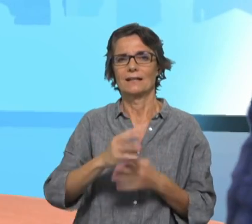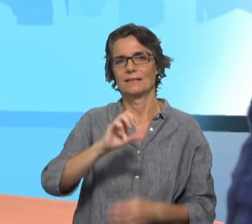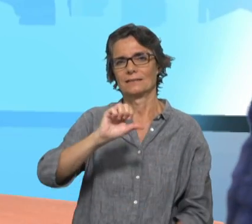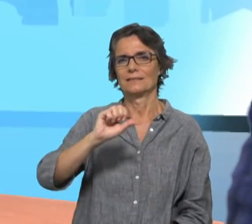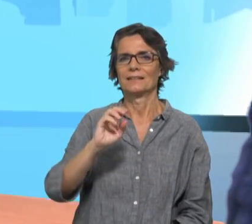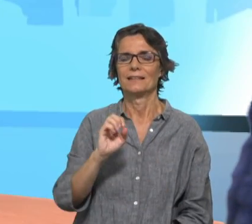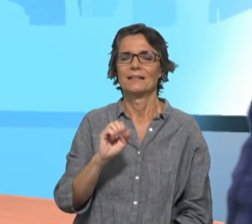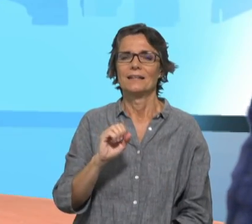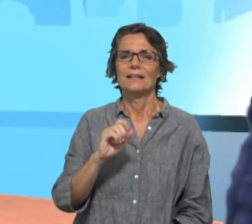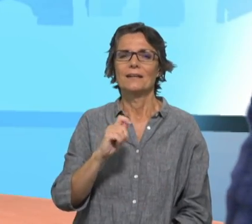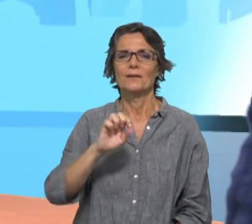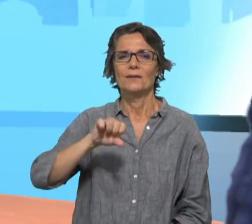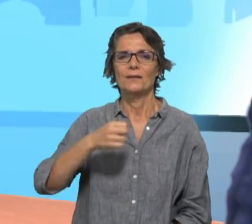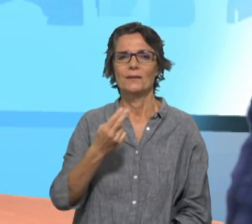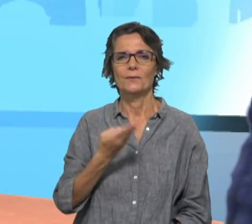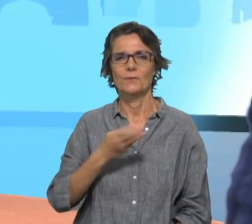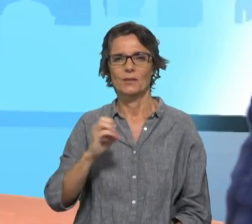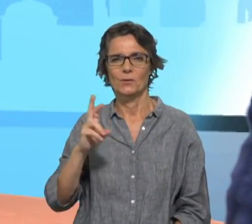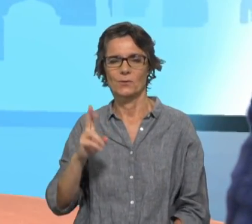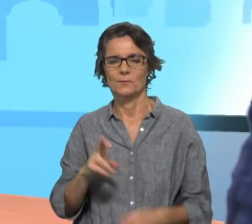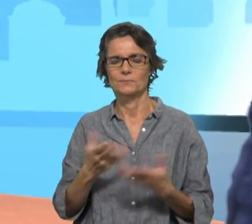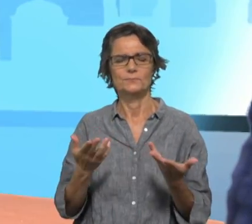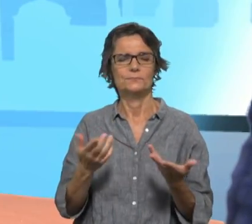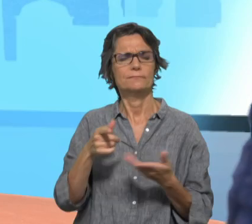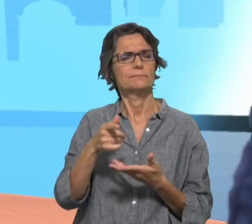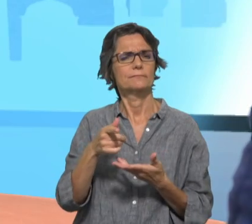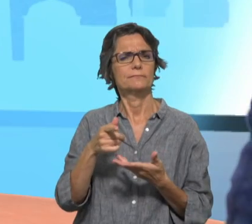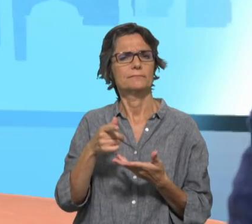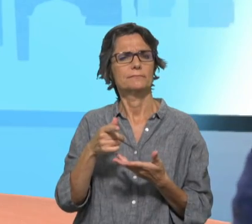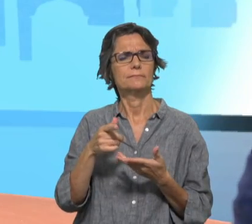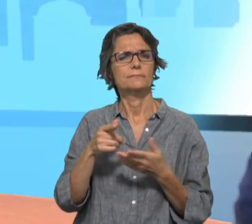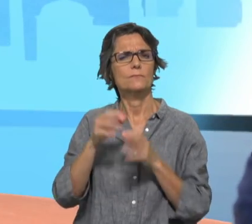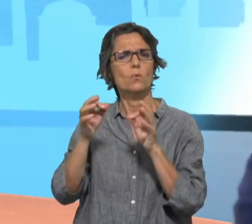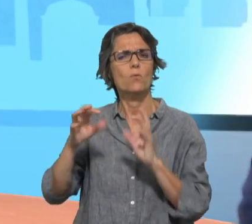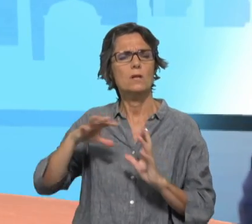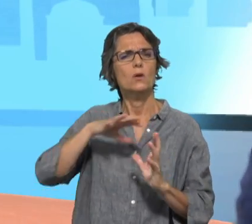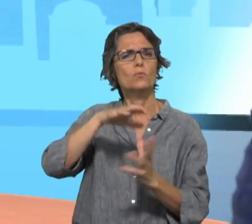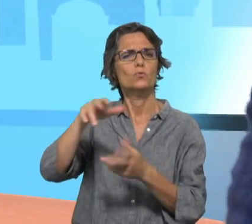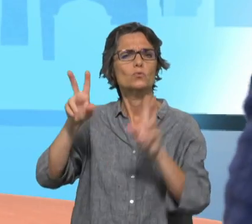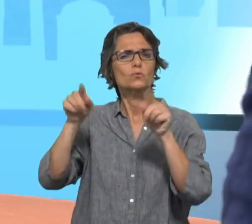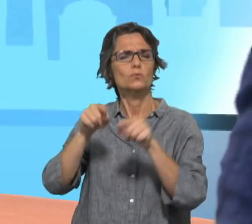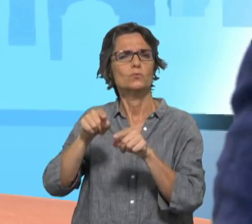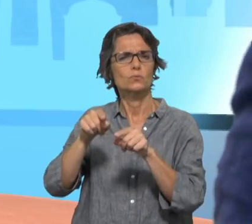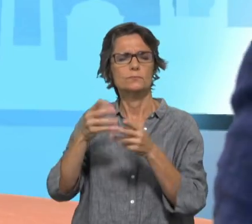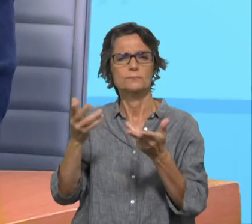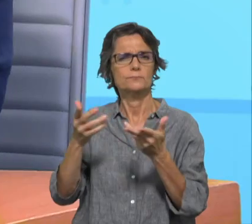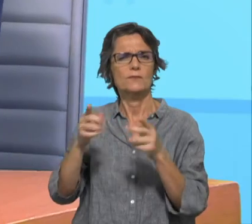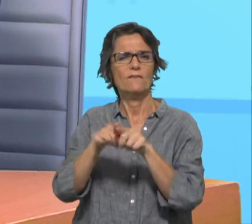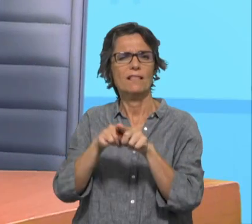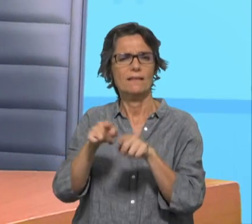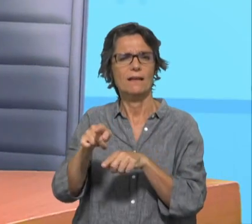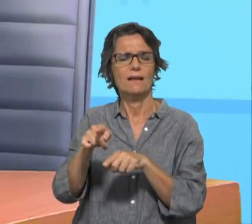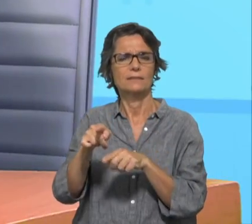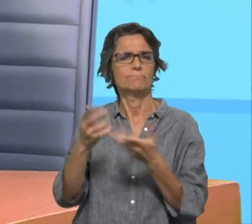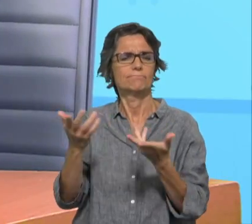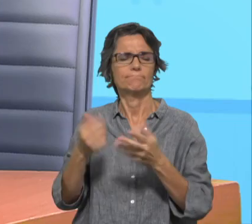Fraternidade para curar o mundo, que imperativo é este que se quer pôr ao Congresso através do lema proposto? O